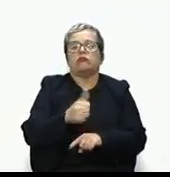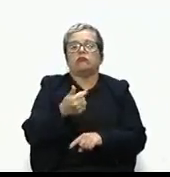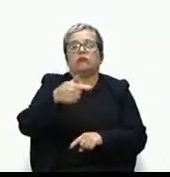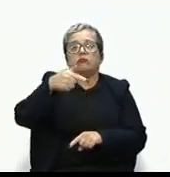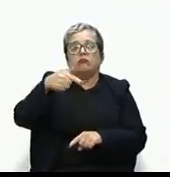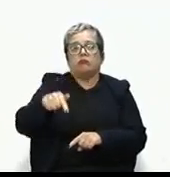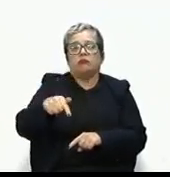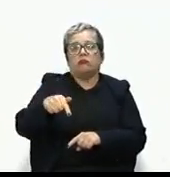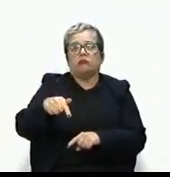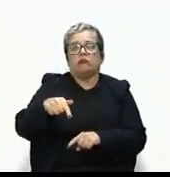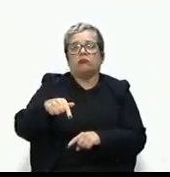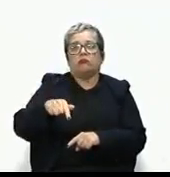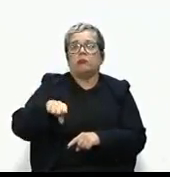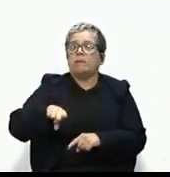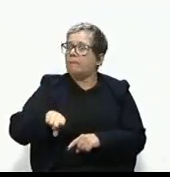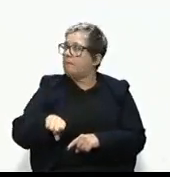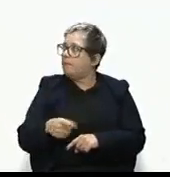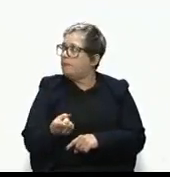17